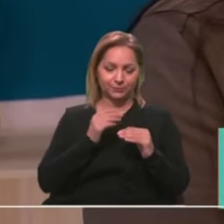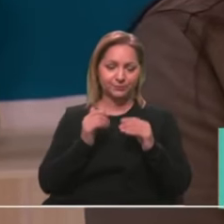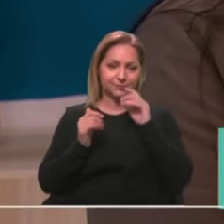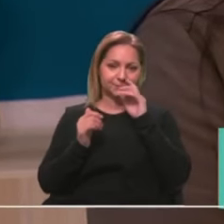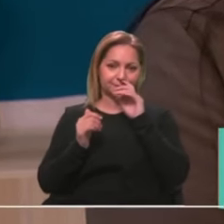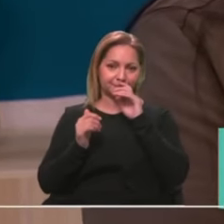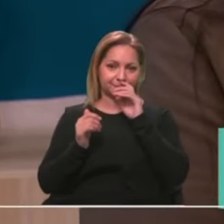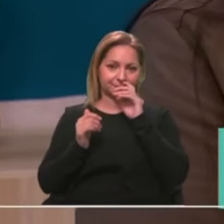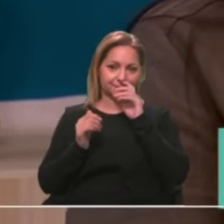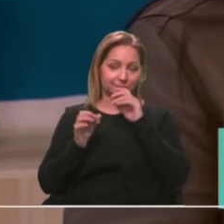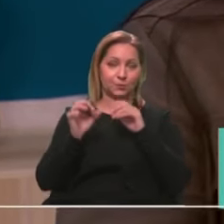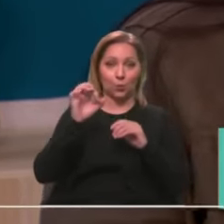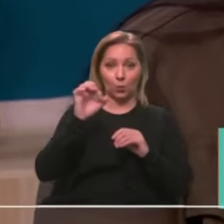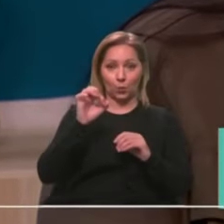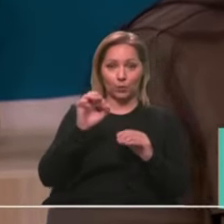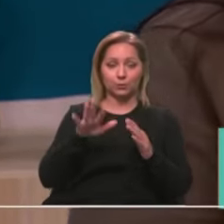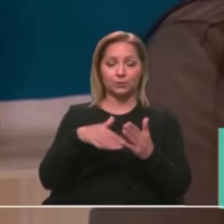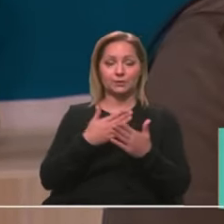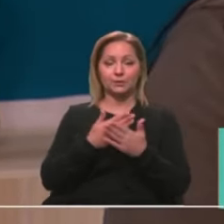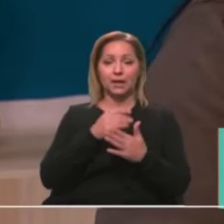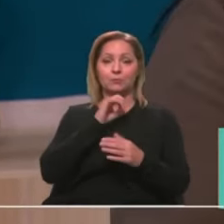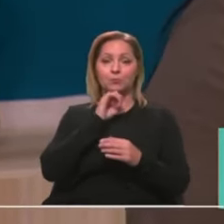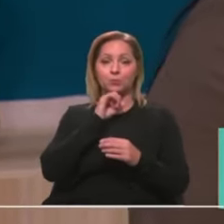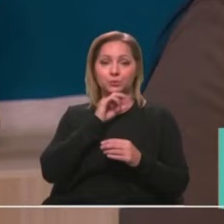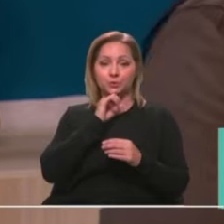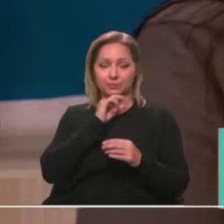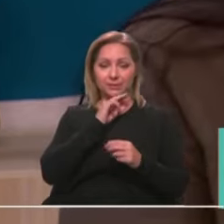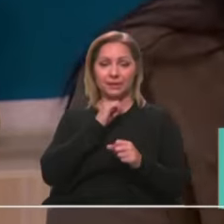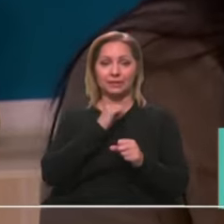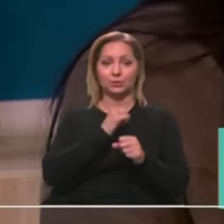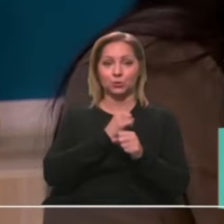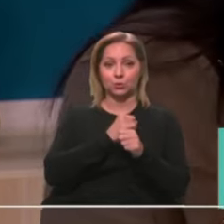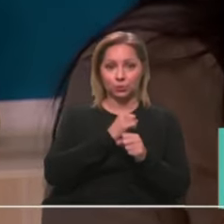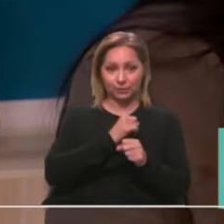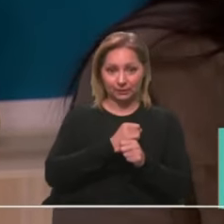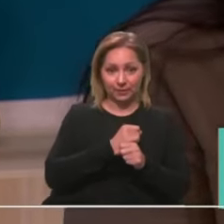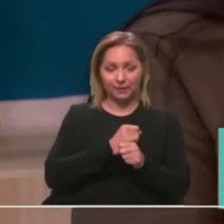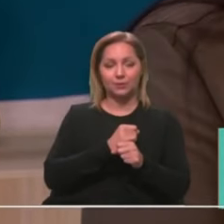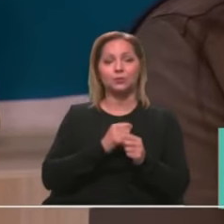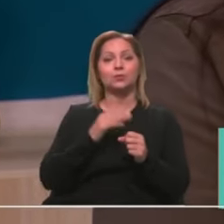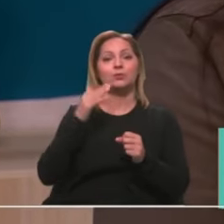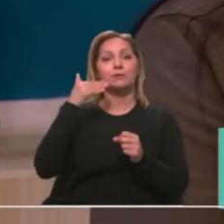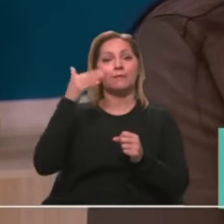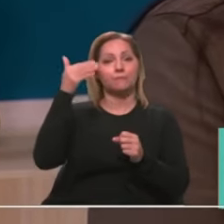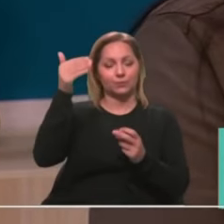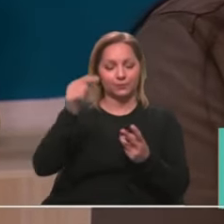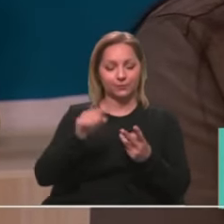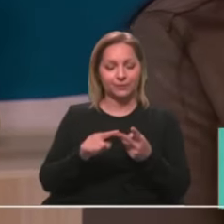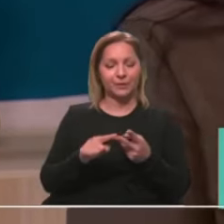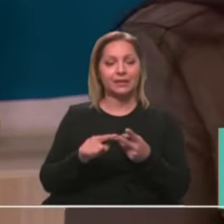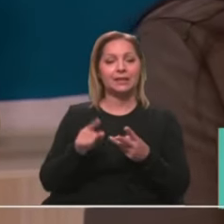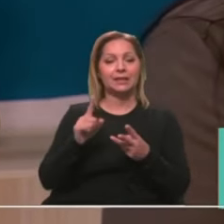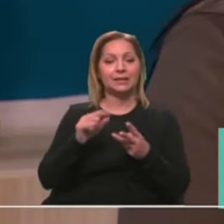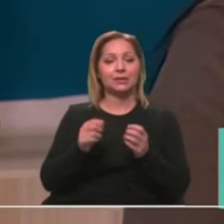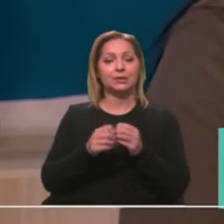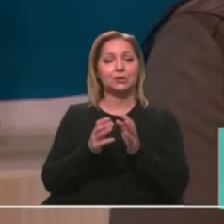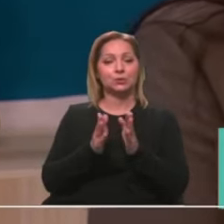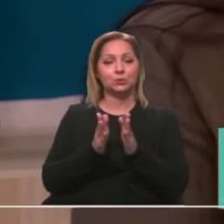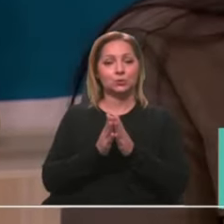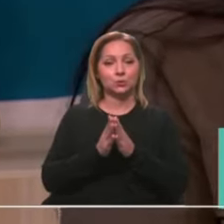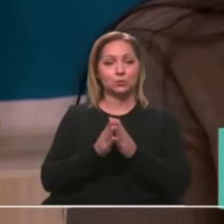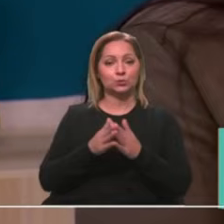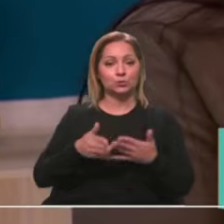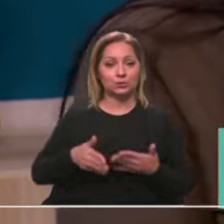O 8 este ano traz muitas oportunidades a nível profissional, a nível prosperidade e todos os que nasceram no mês de